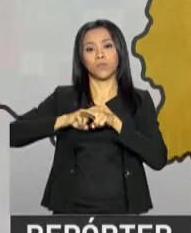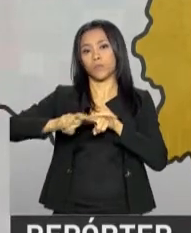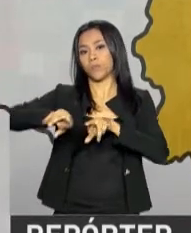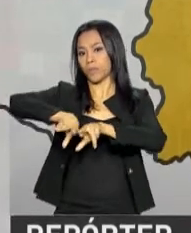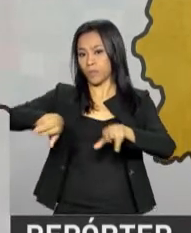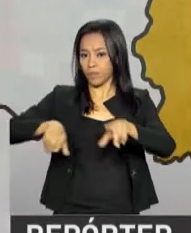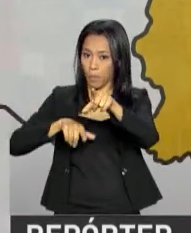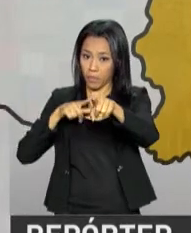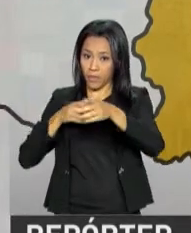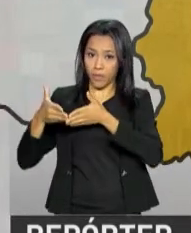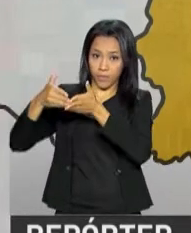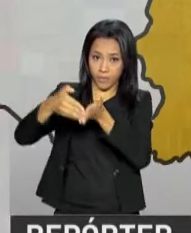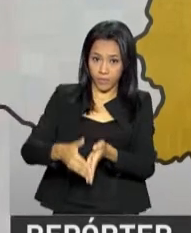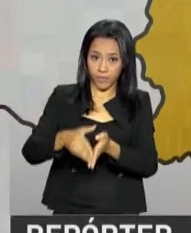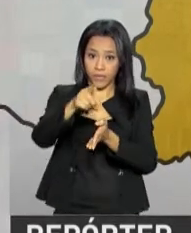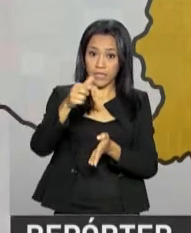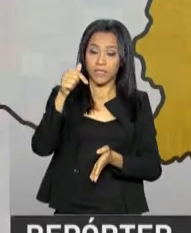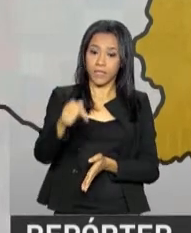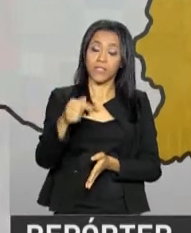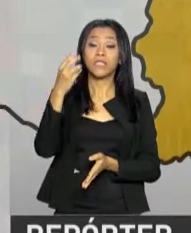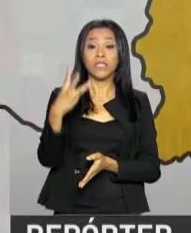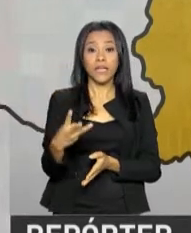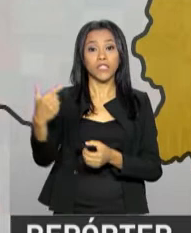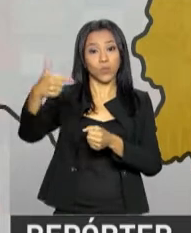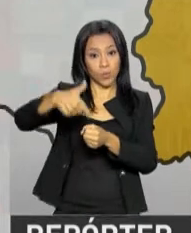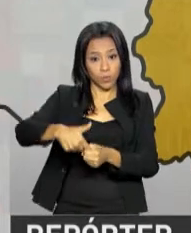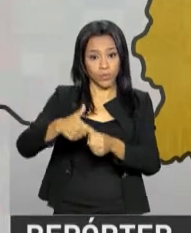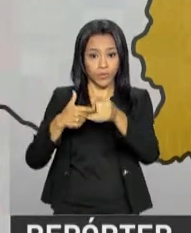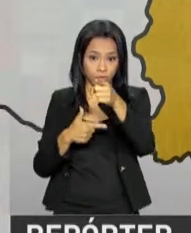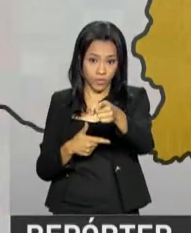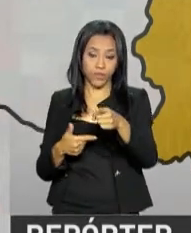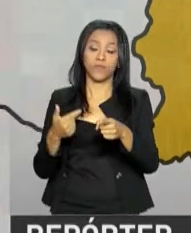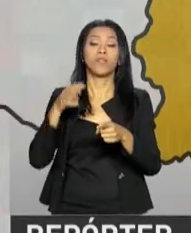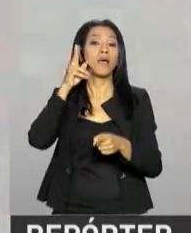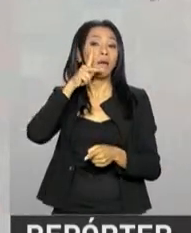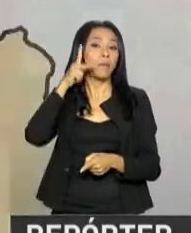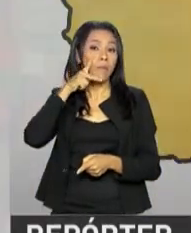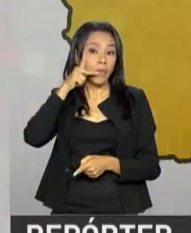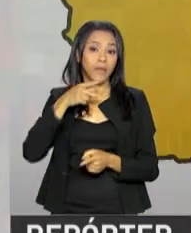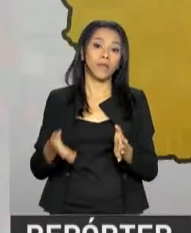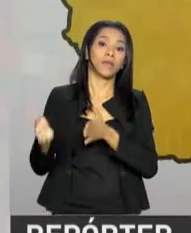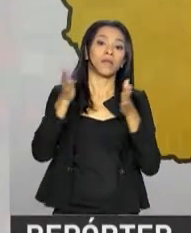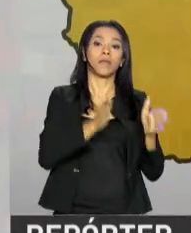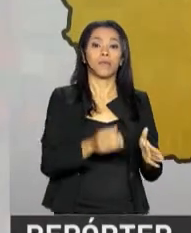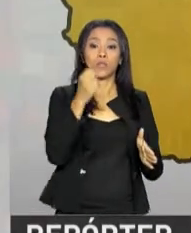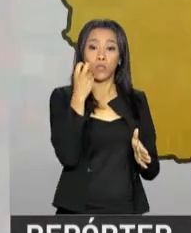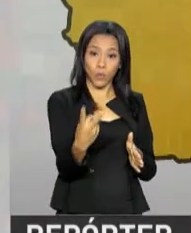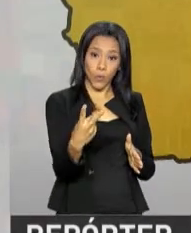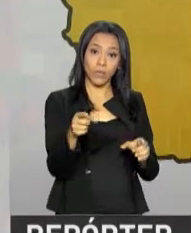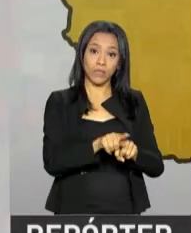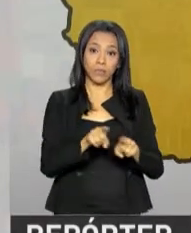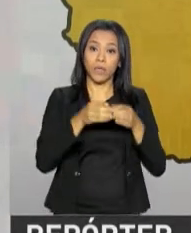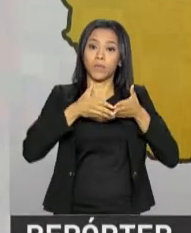terminais portuários três de combustíveis no porto de cabedelo na paraíba 2 de granéis líquidos no porto